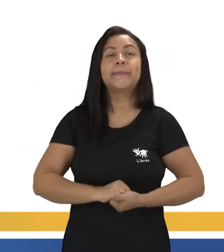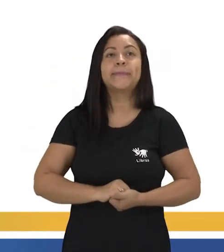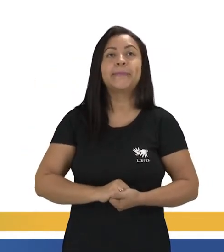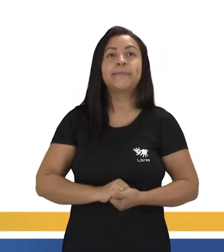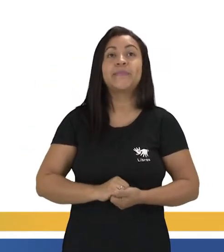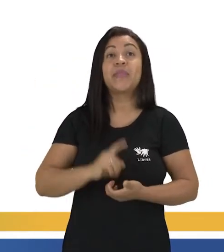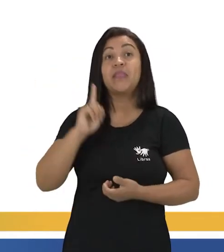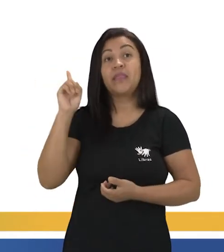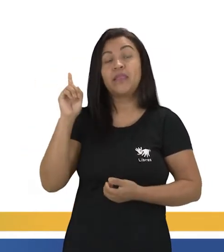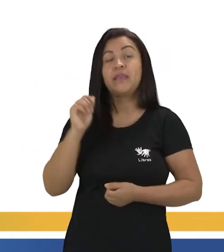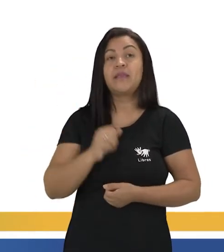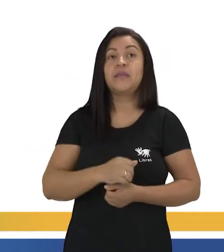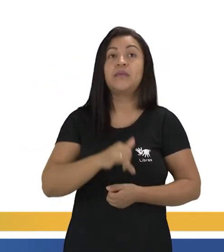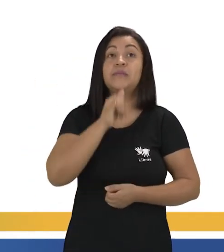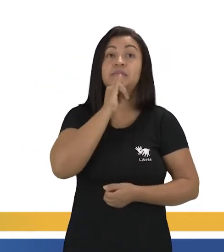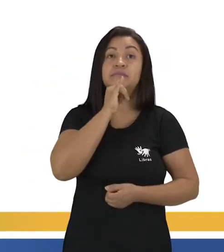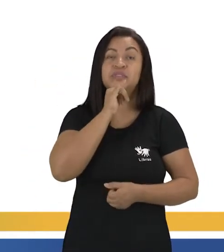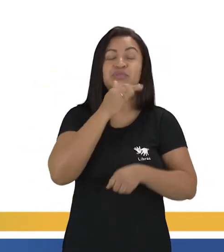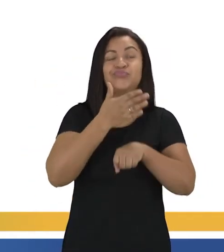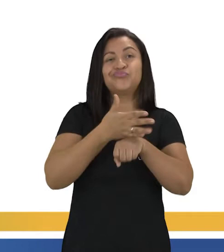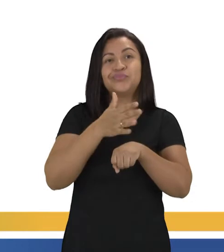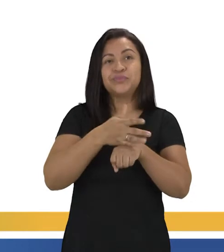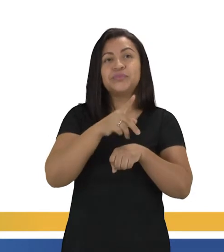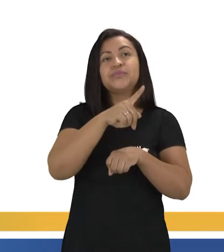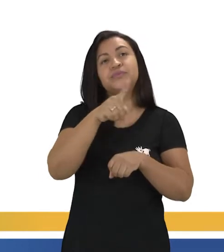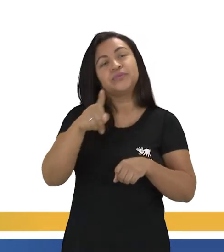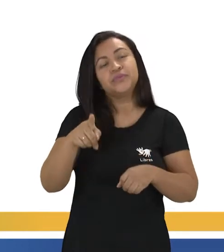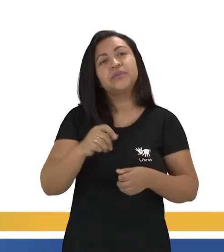Na tela eu coloquei alguns exemplos práticos, eu sempre gosto